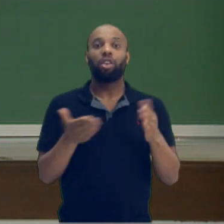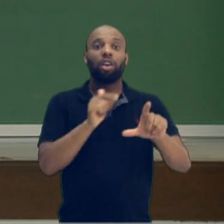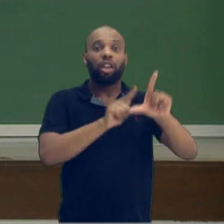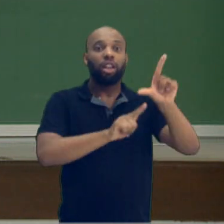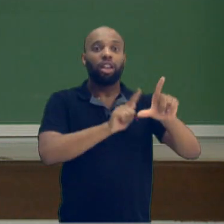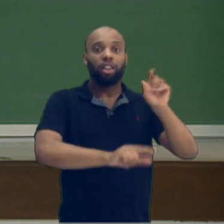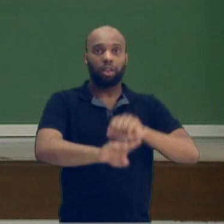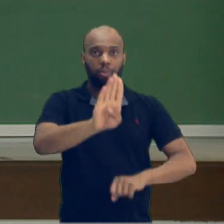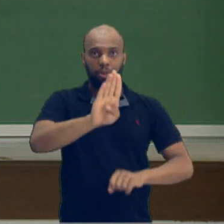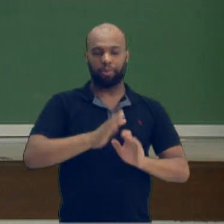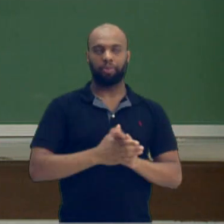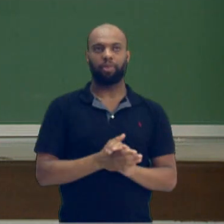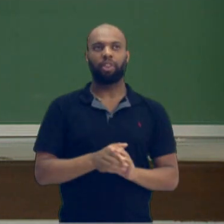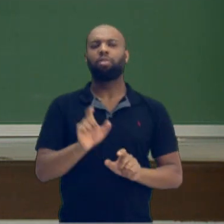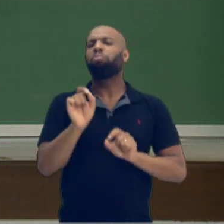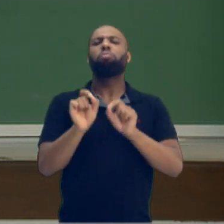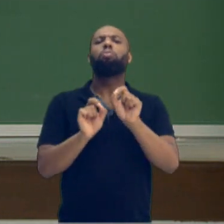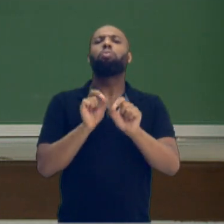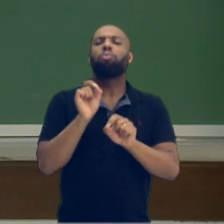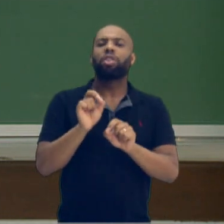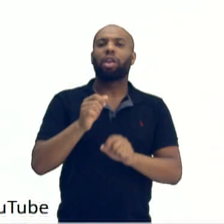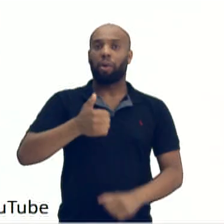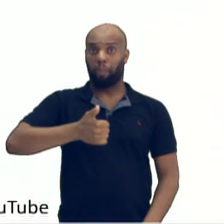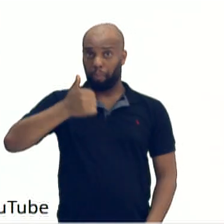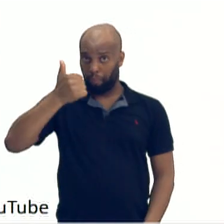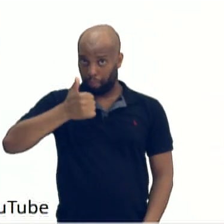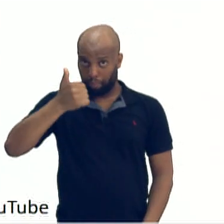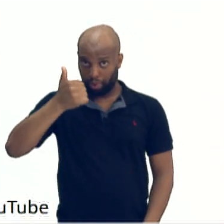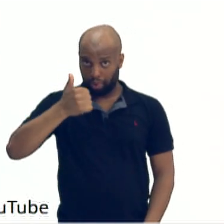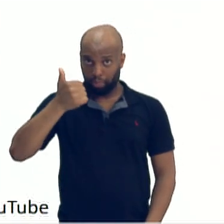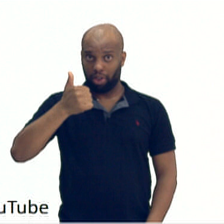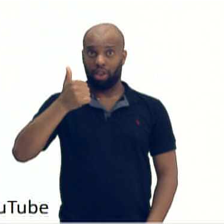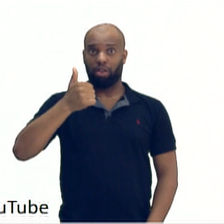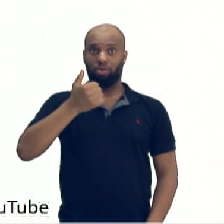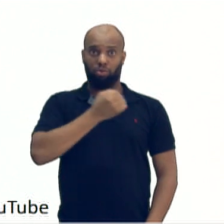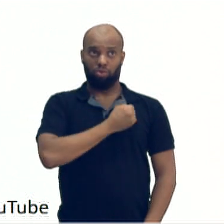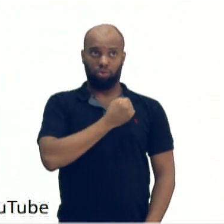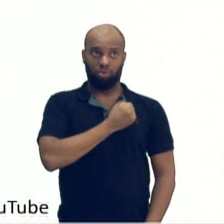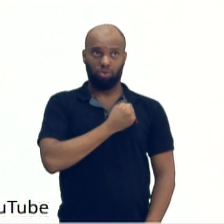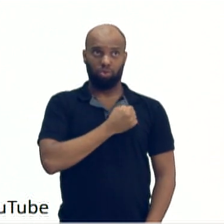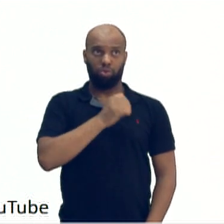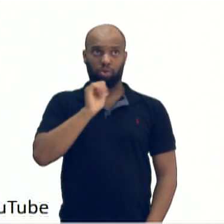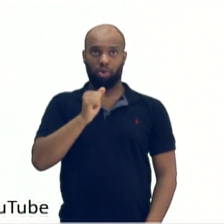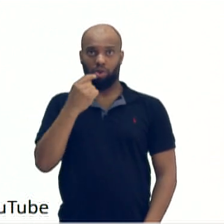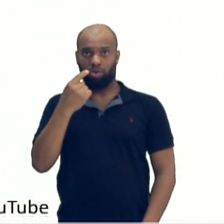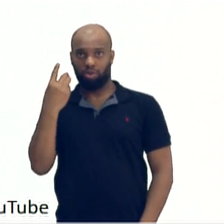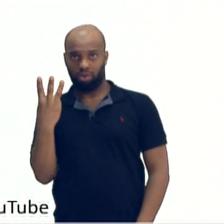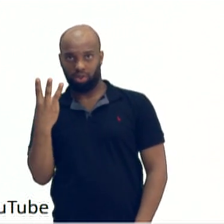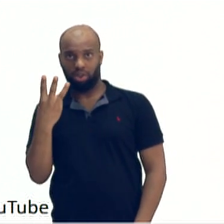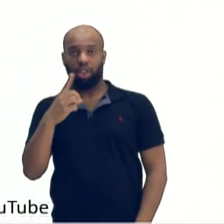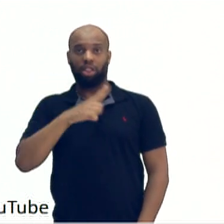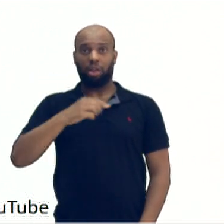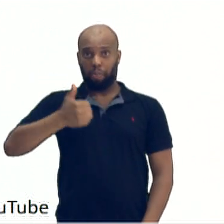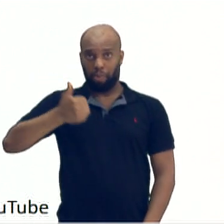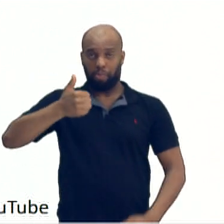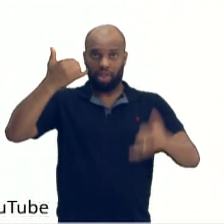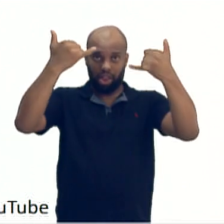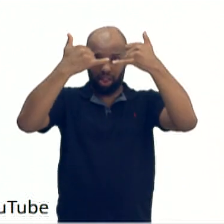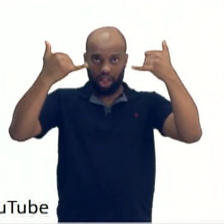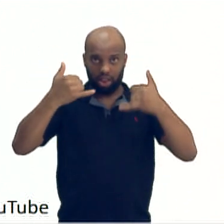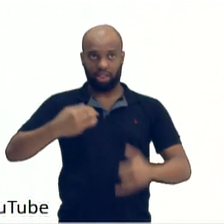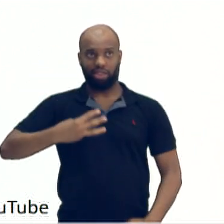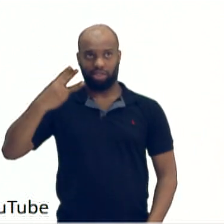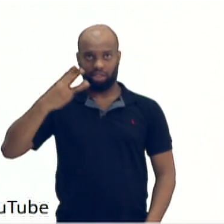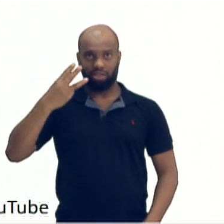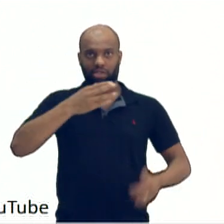B, vamos lá, quem é o primeiro elemento aqui? É o elemento A, 1, 3. É o elemento que está na primeira linha,